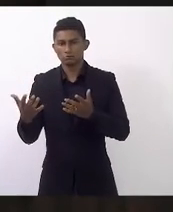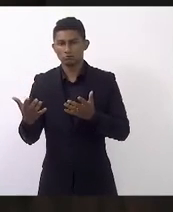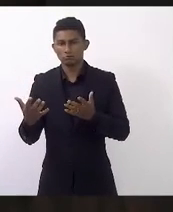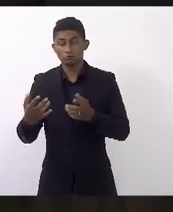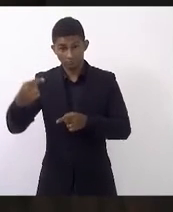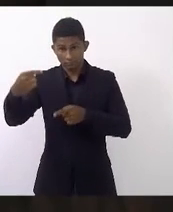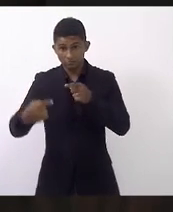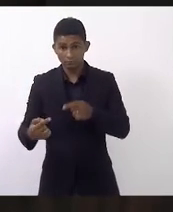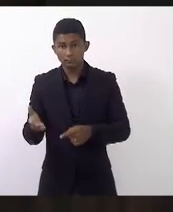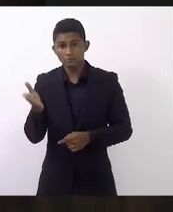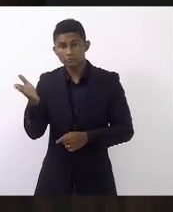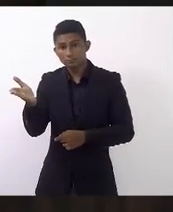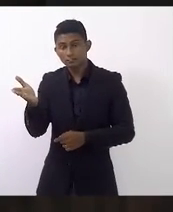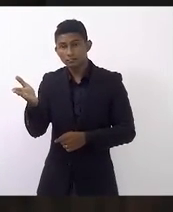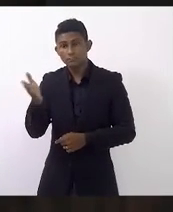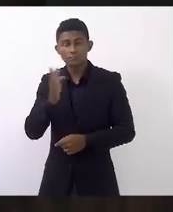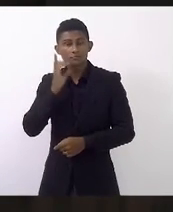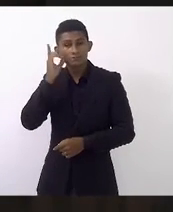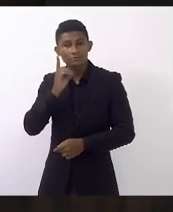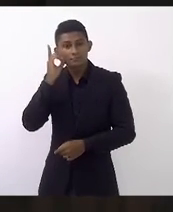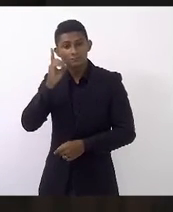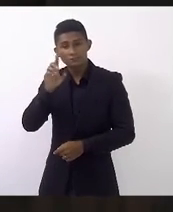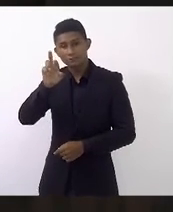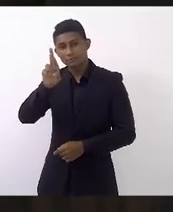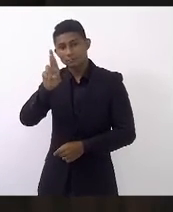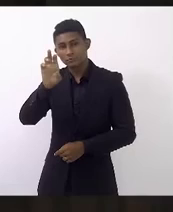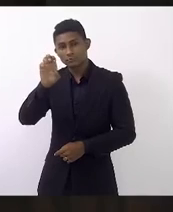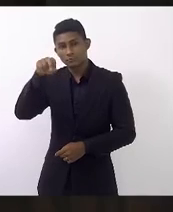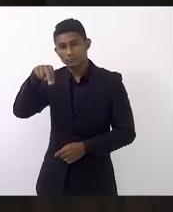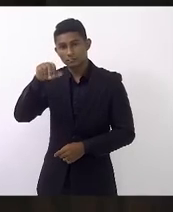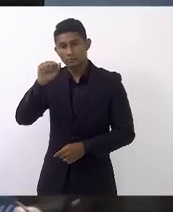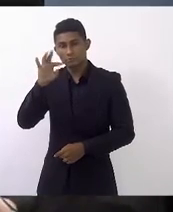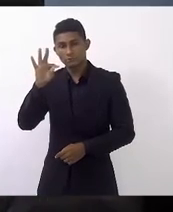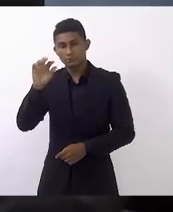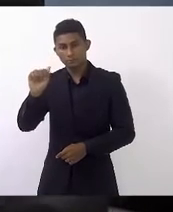deputada. Deputada Renata Souza.